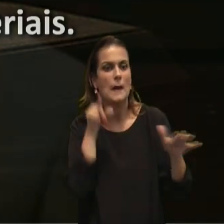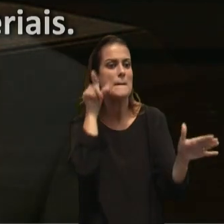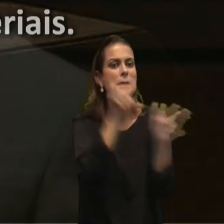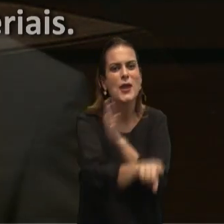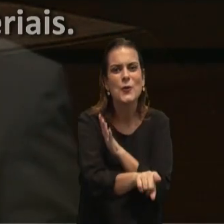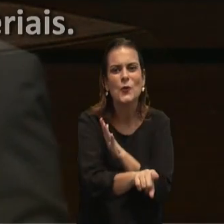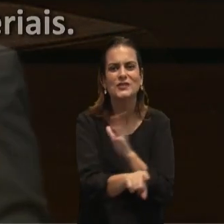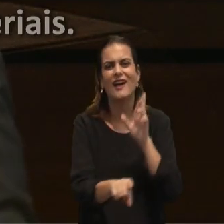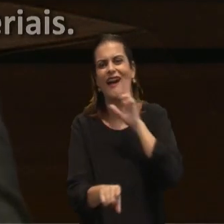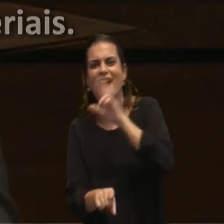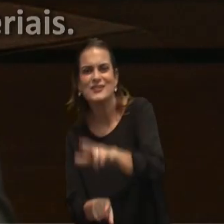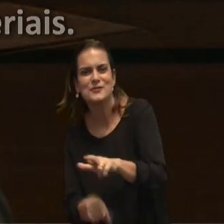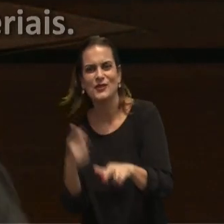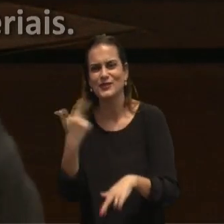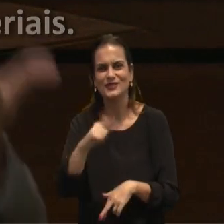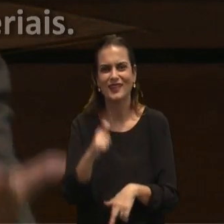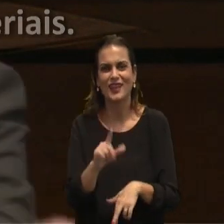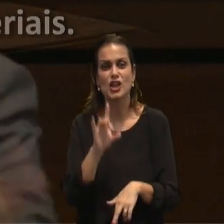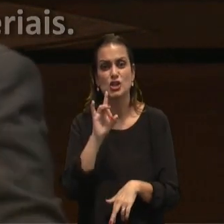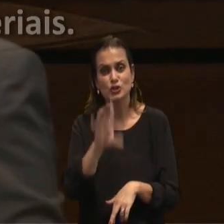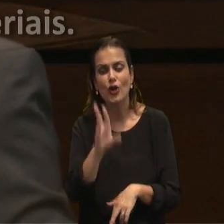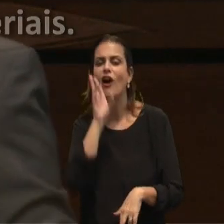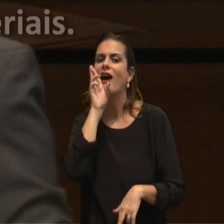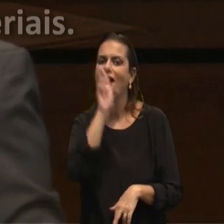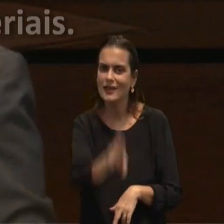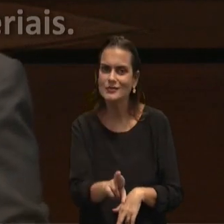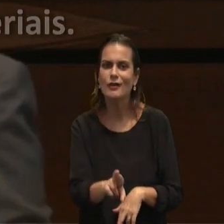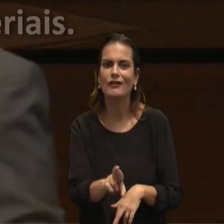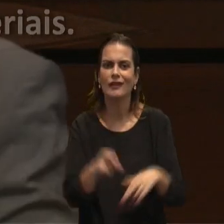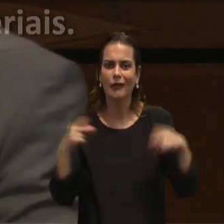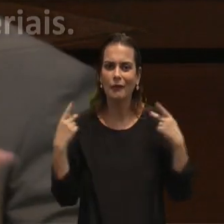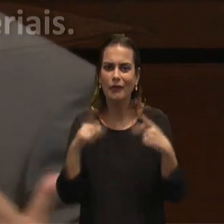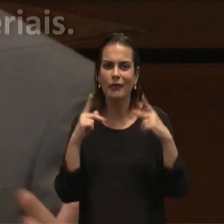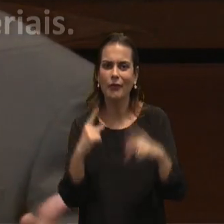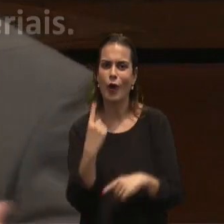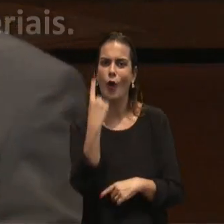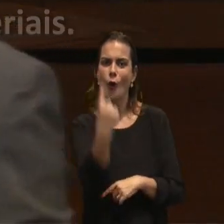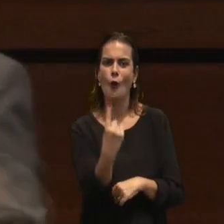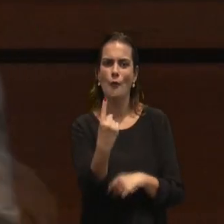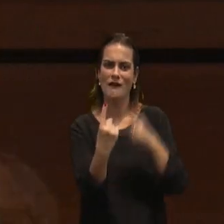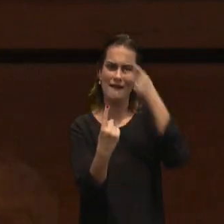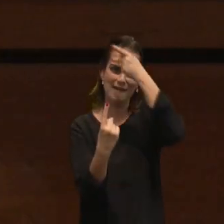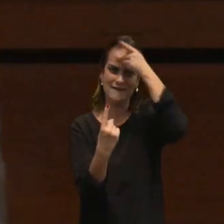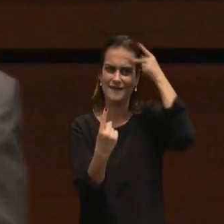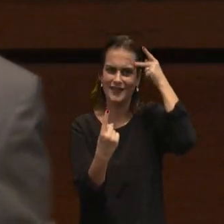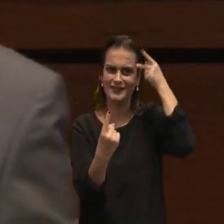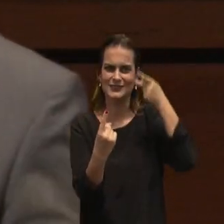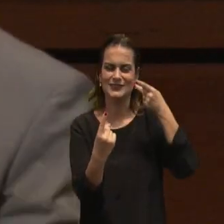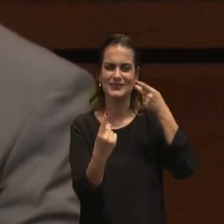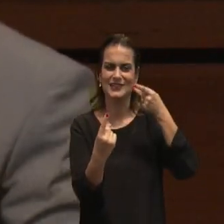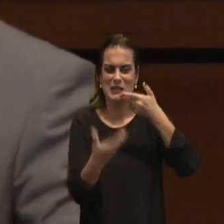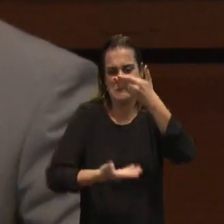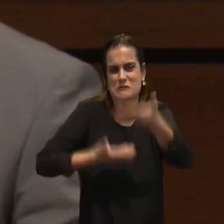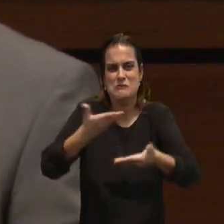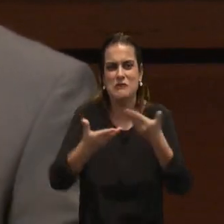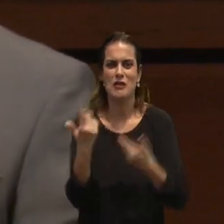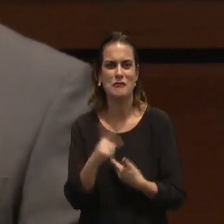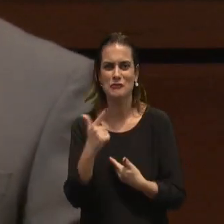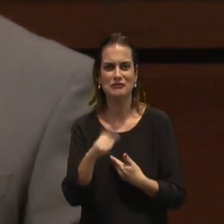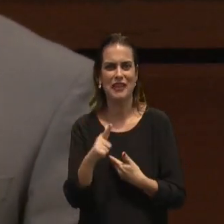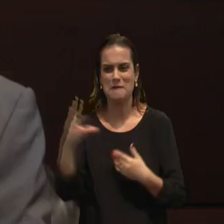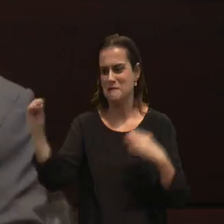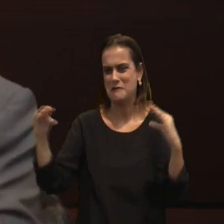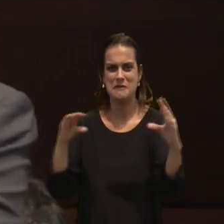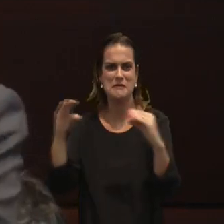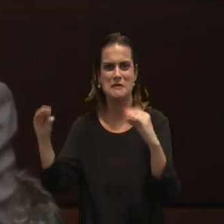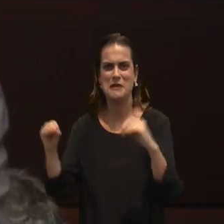e respostas, temos apenas as respostas. Não há aquela interação, a interatividade própria do local de sala de aula,